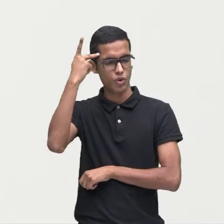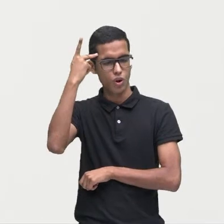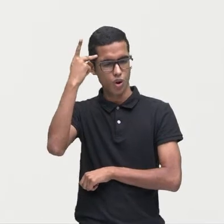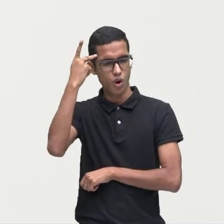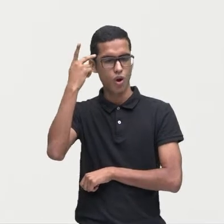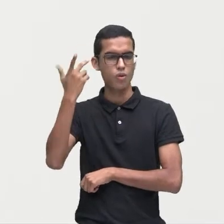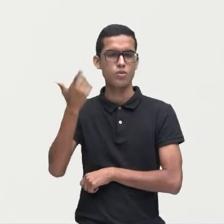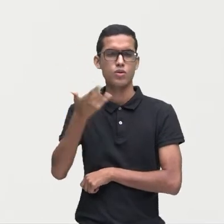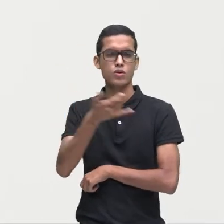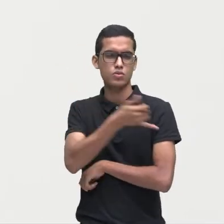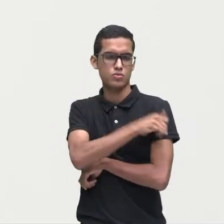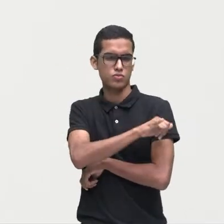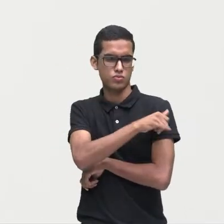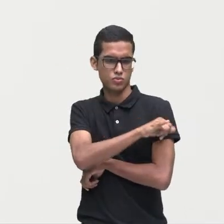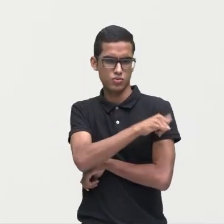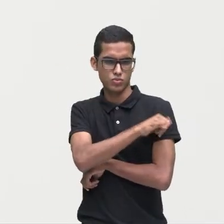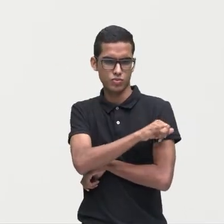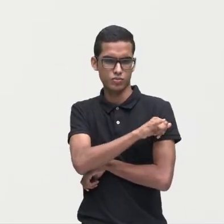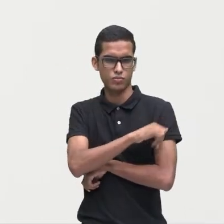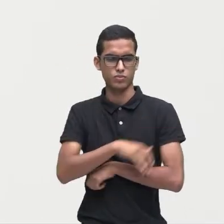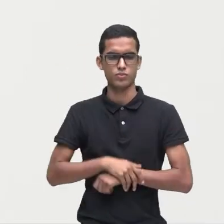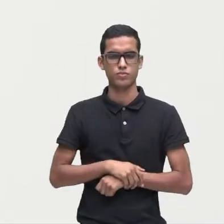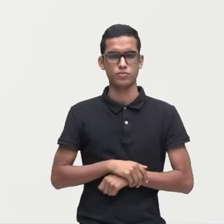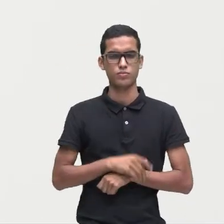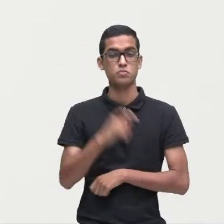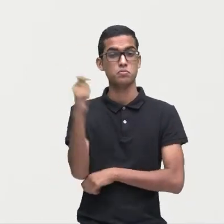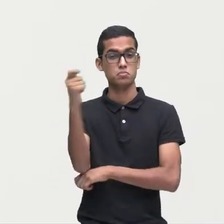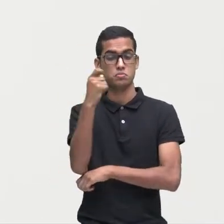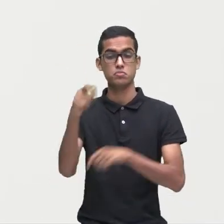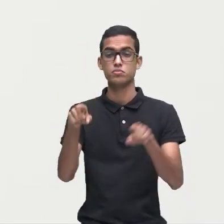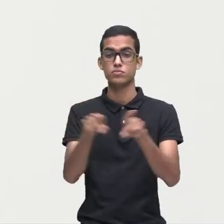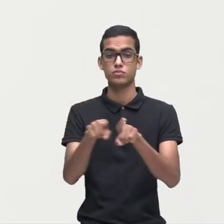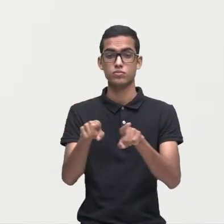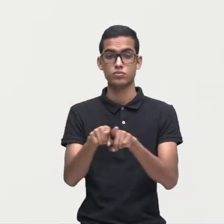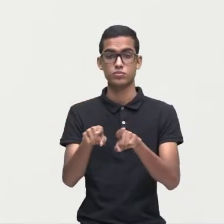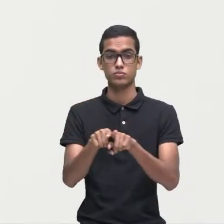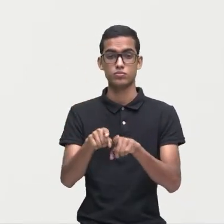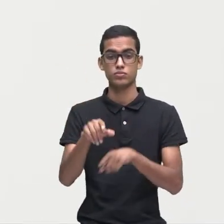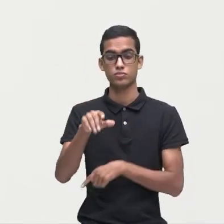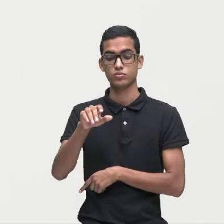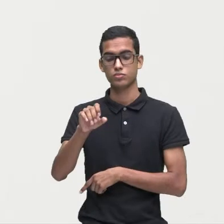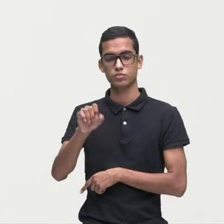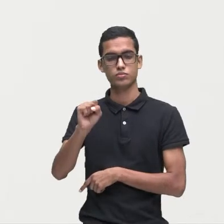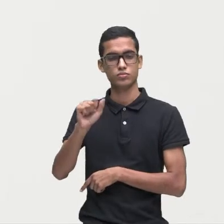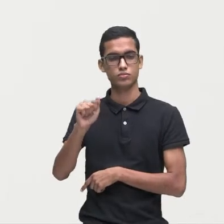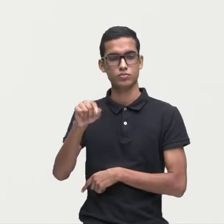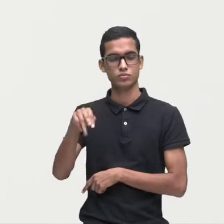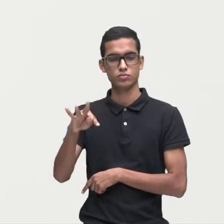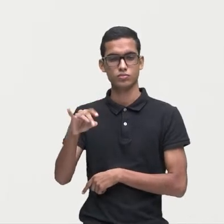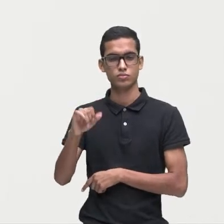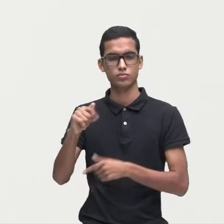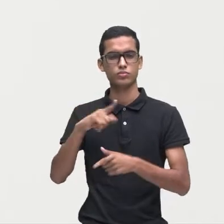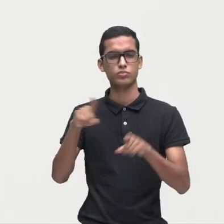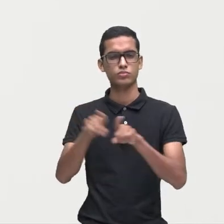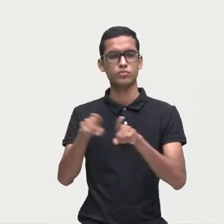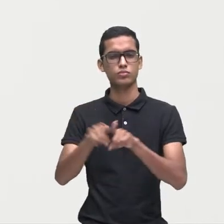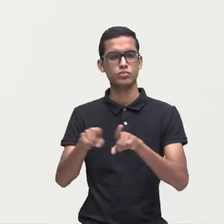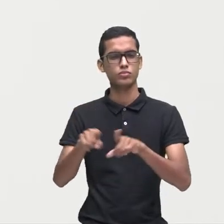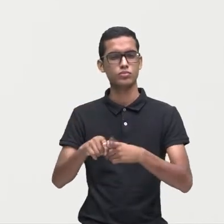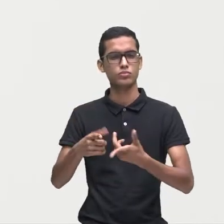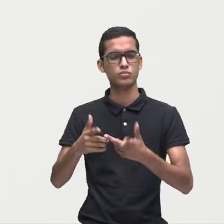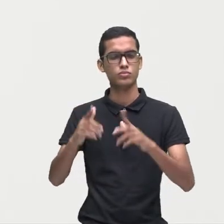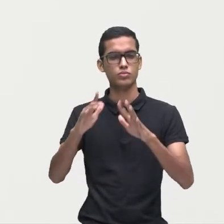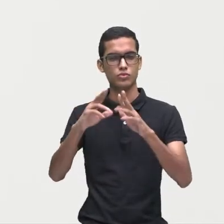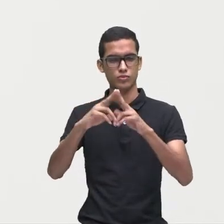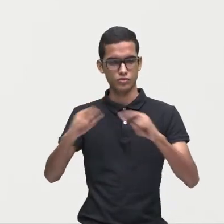Santa Catarina e Rio Grande do Sul. Observa, essa região aqui é concentração de pessoas por metro quadrado.